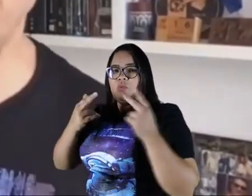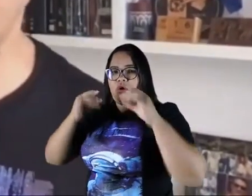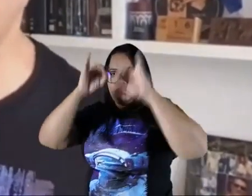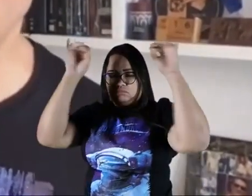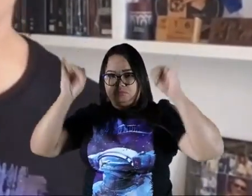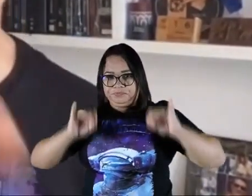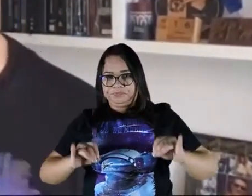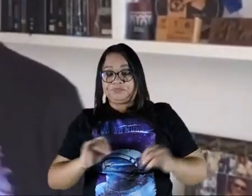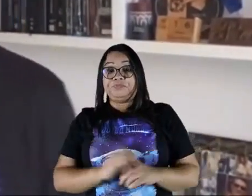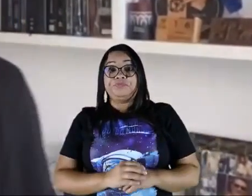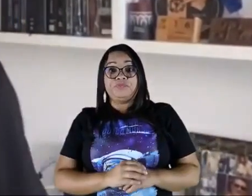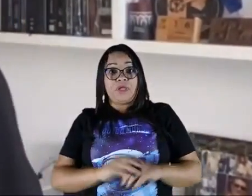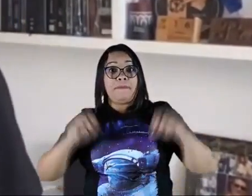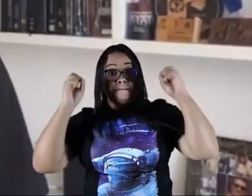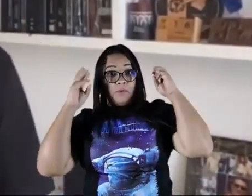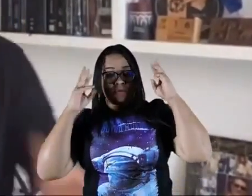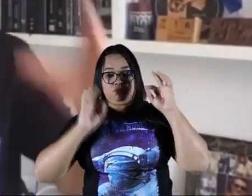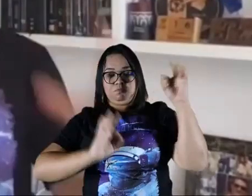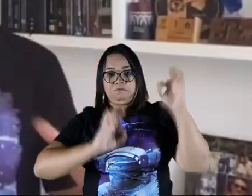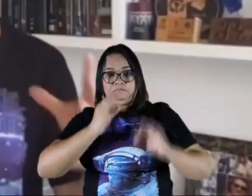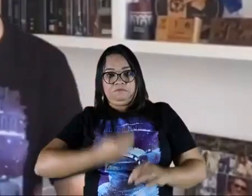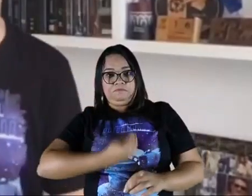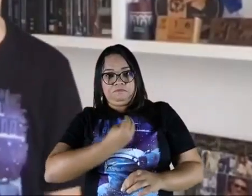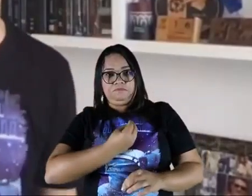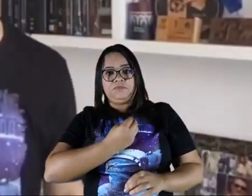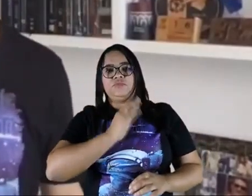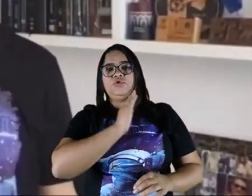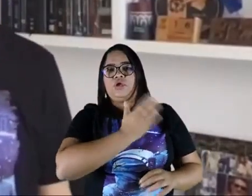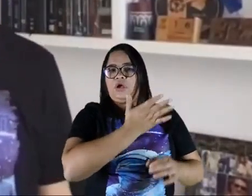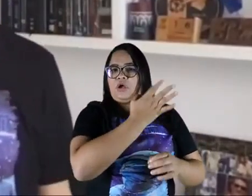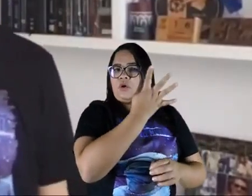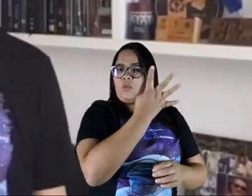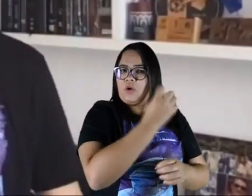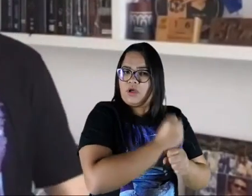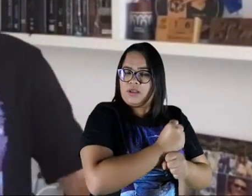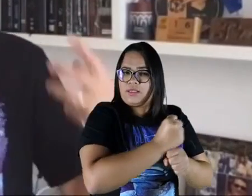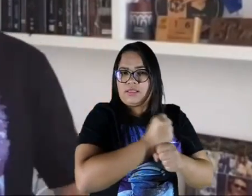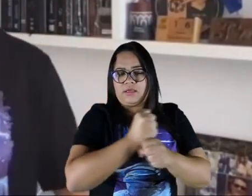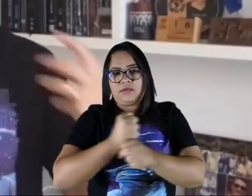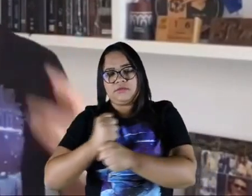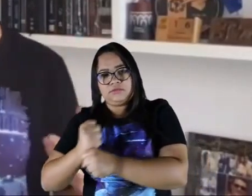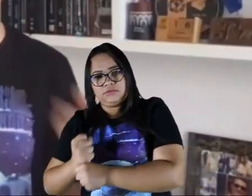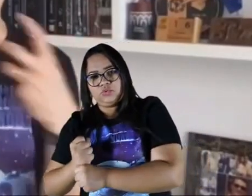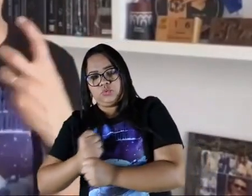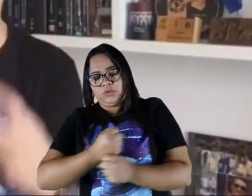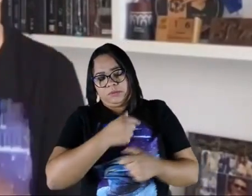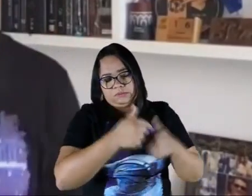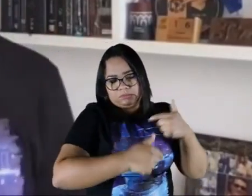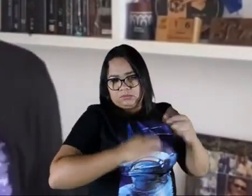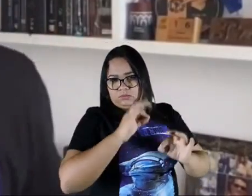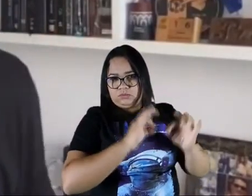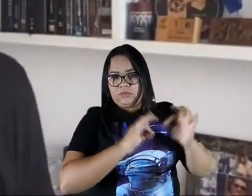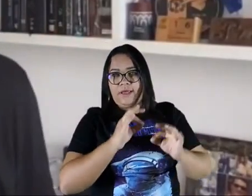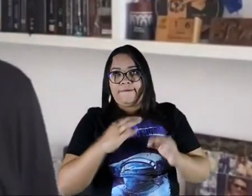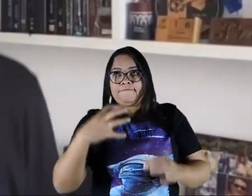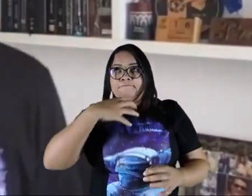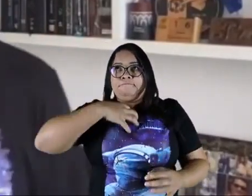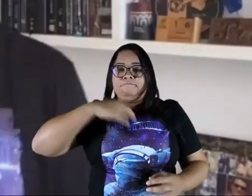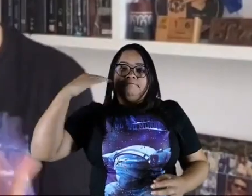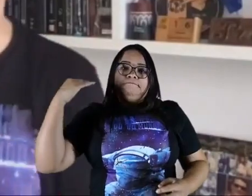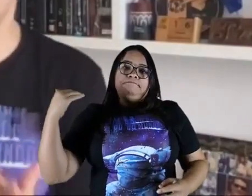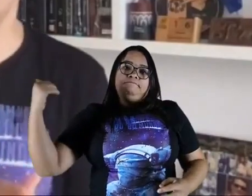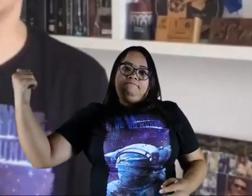estava preparando-se para isso. 40 anos viveu ali, mas ele foi chamado e sentiu o chamado de